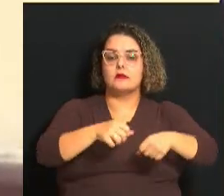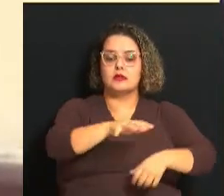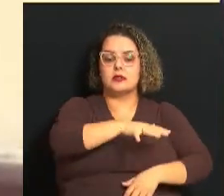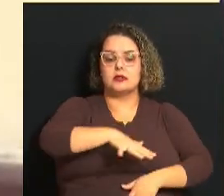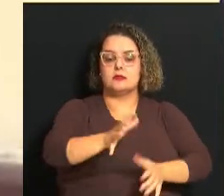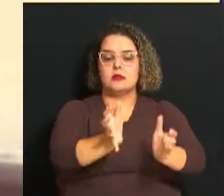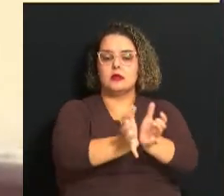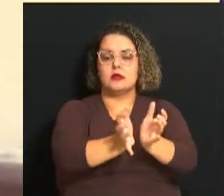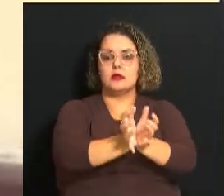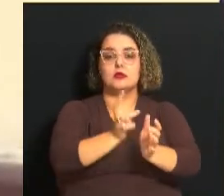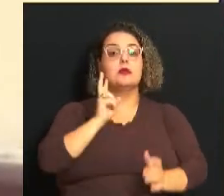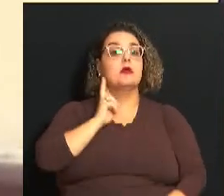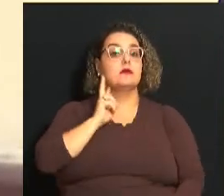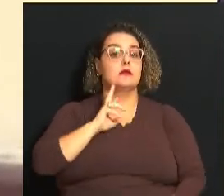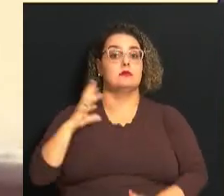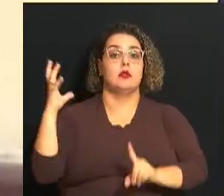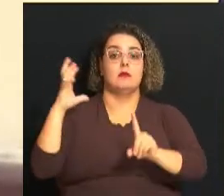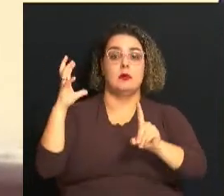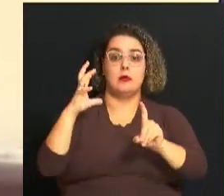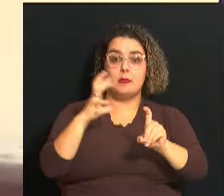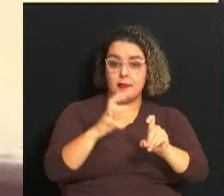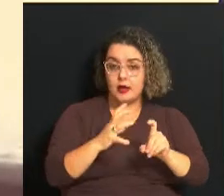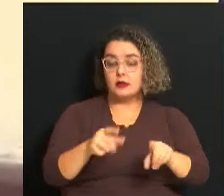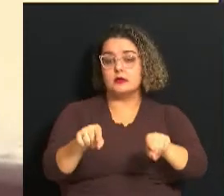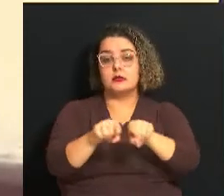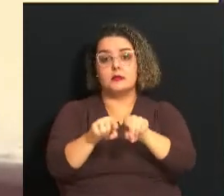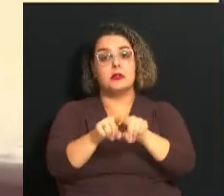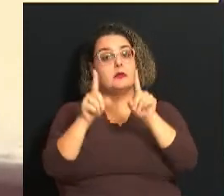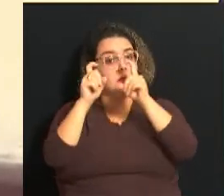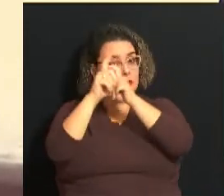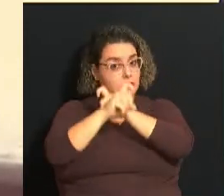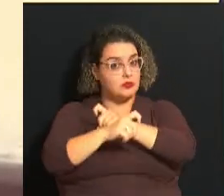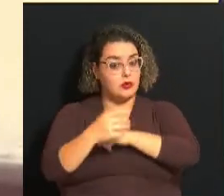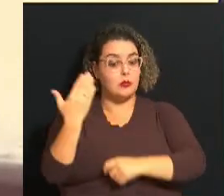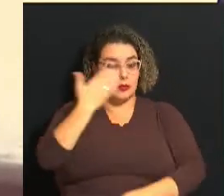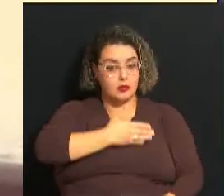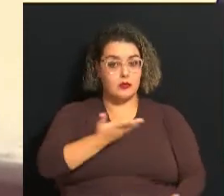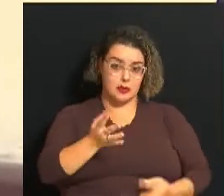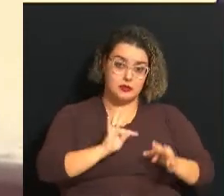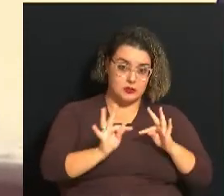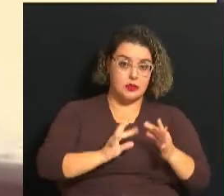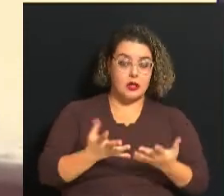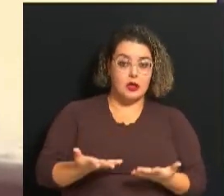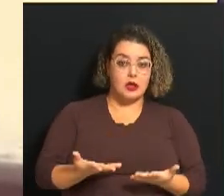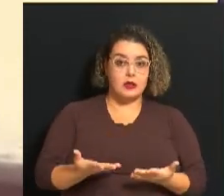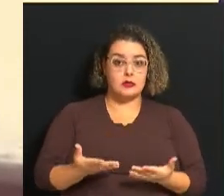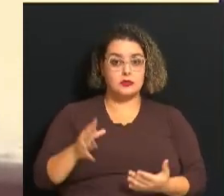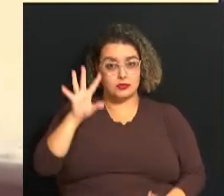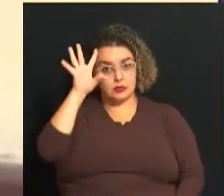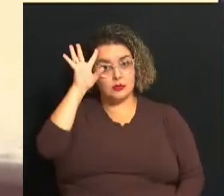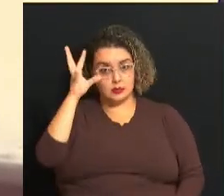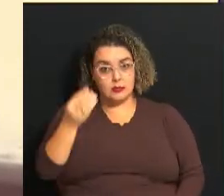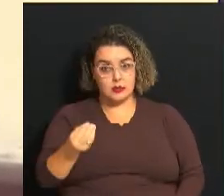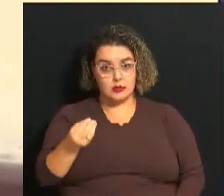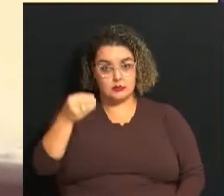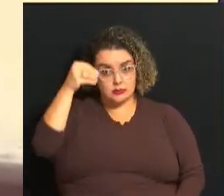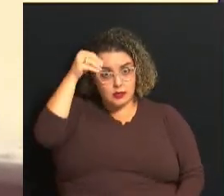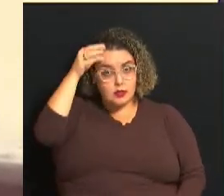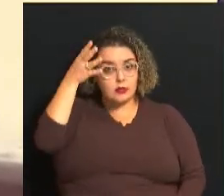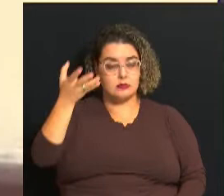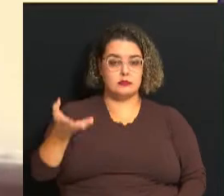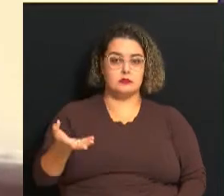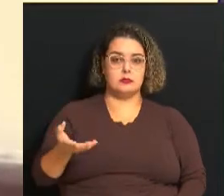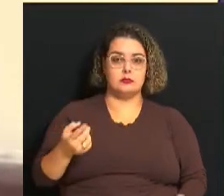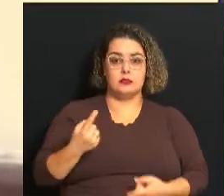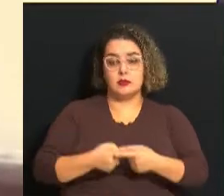das vítimas do assédio moral como também é uma dificuldade mesmo técnica né de definição de compreensão porque o tema também é